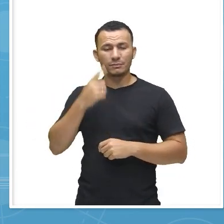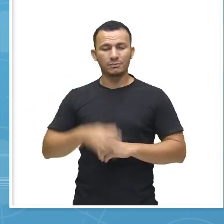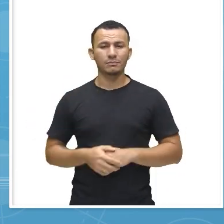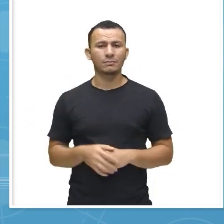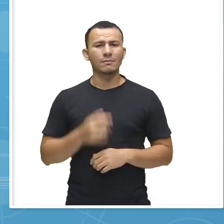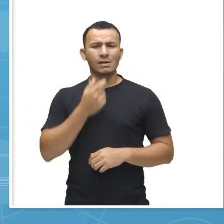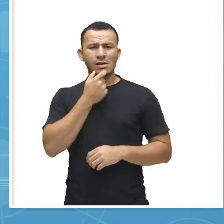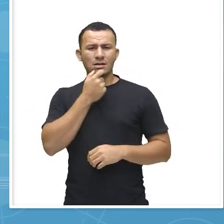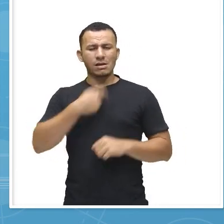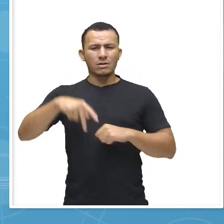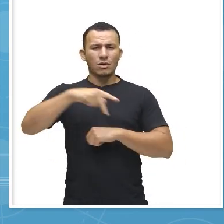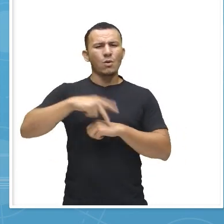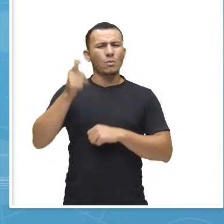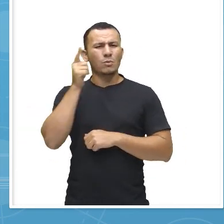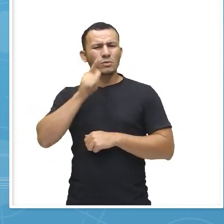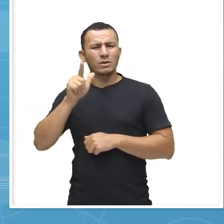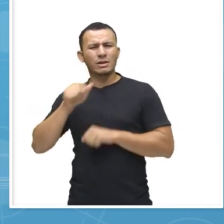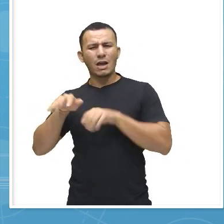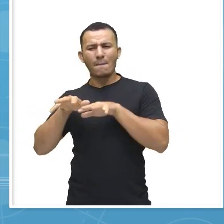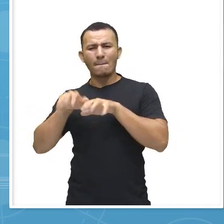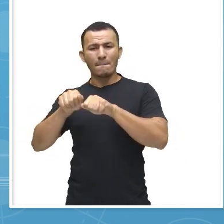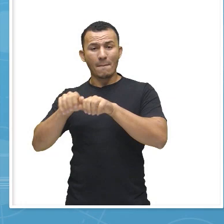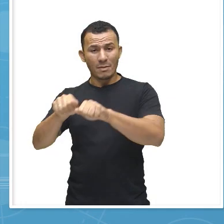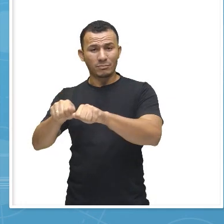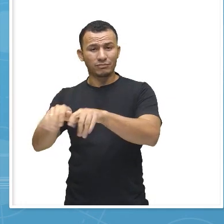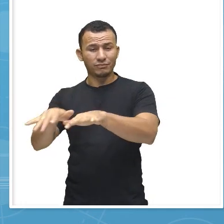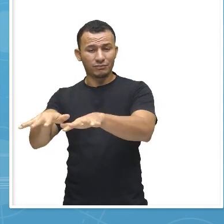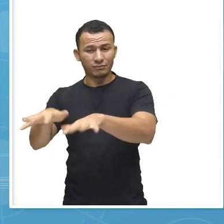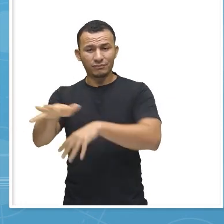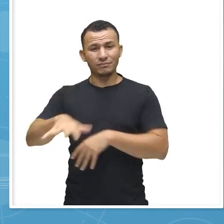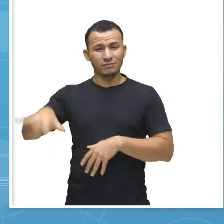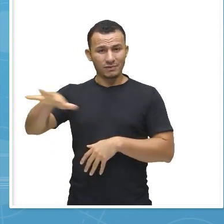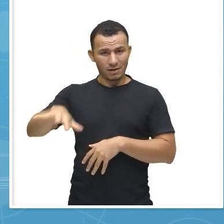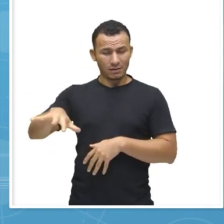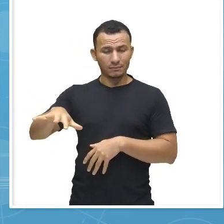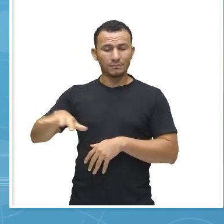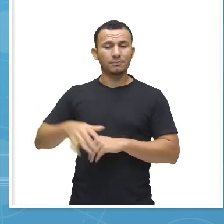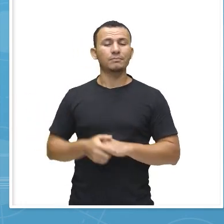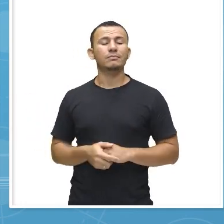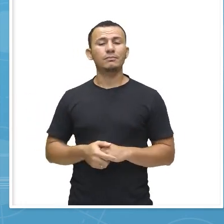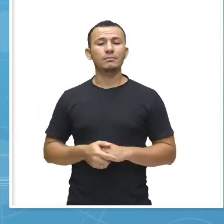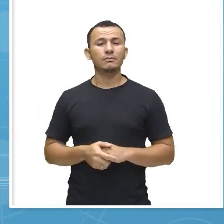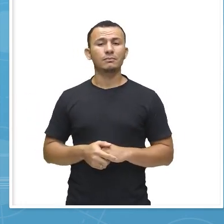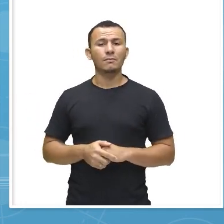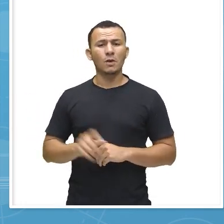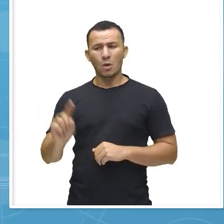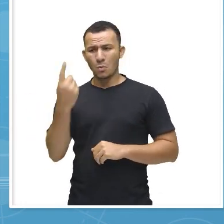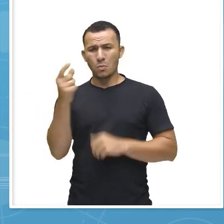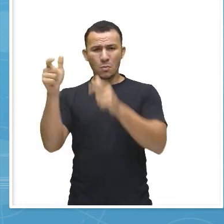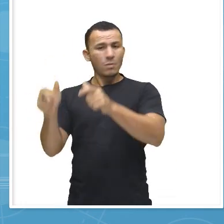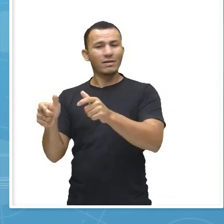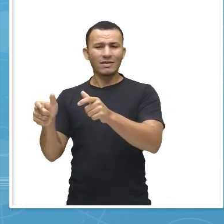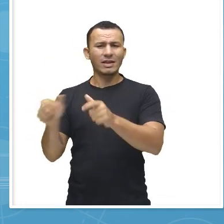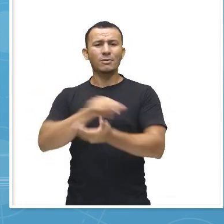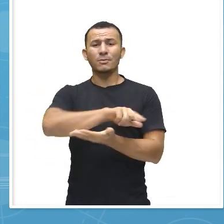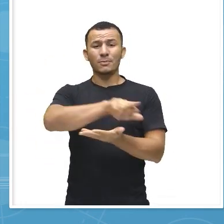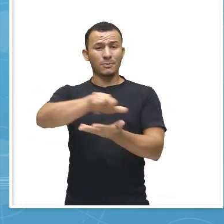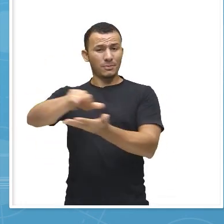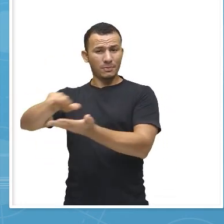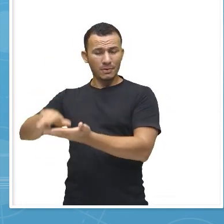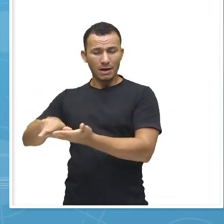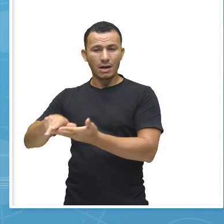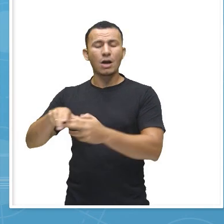feito muitas conquistas territoriais, inclusive no continente americano, não só, né, mas também em outros lugares, faz com que ela